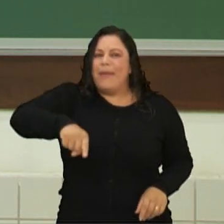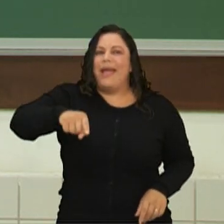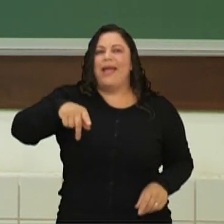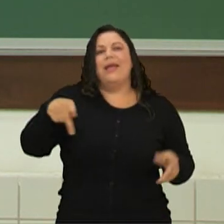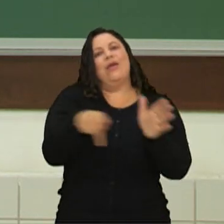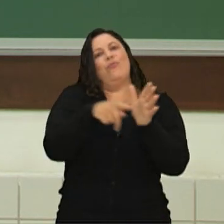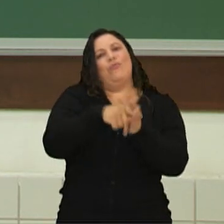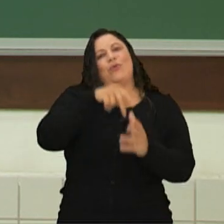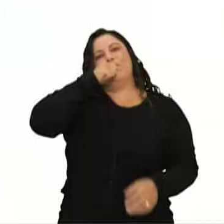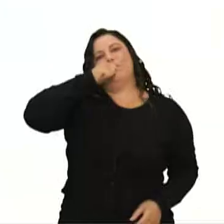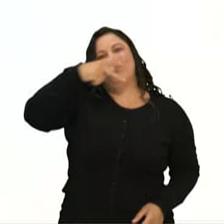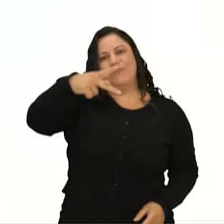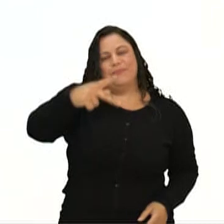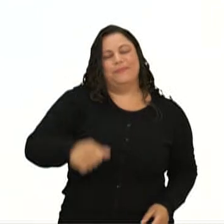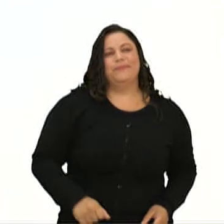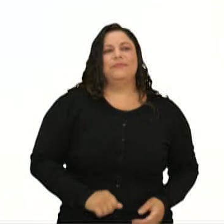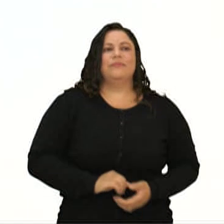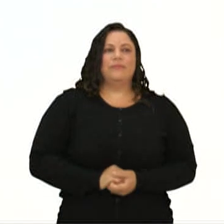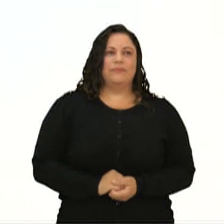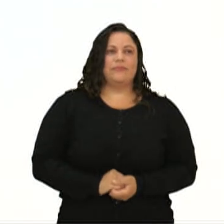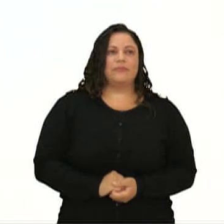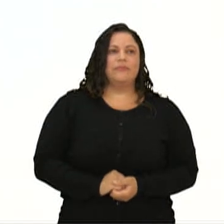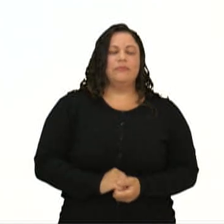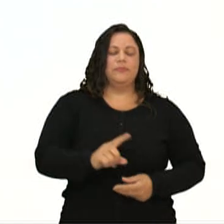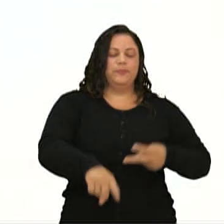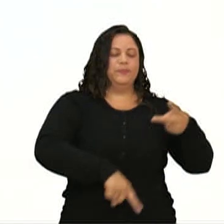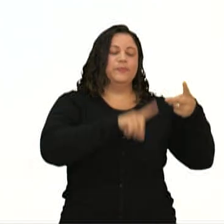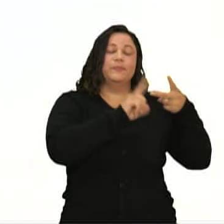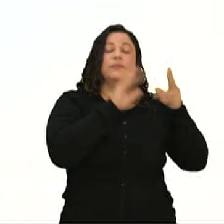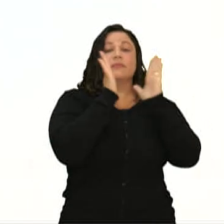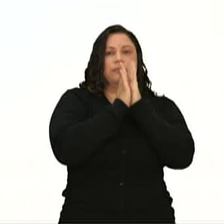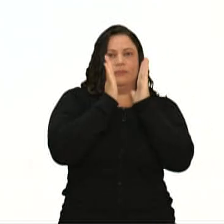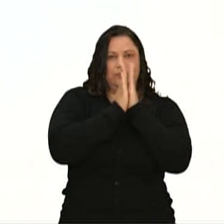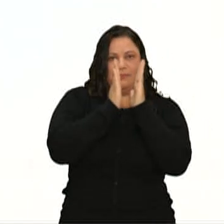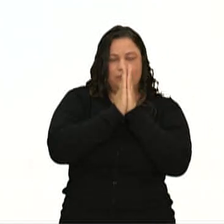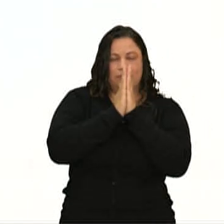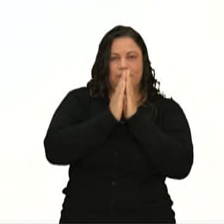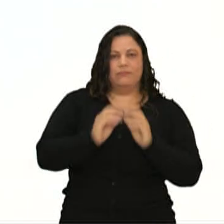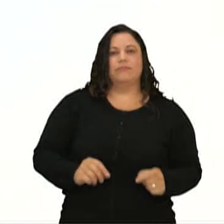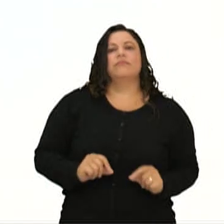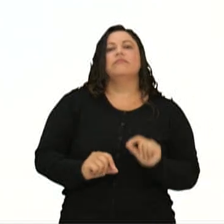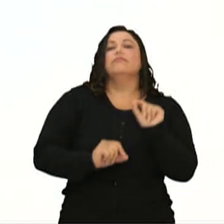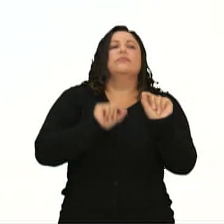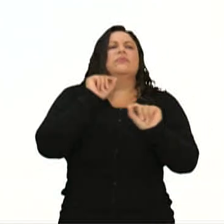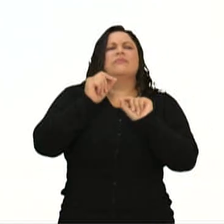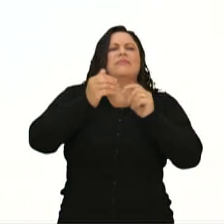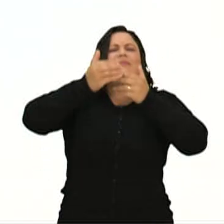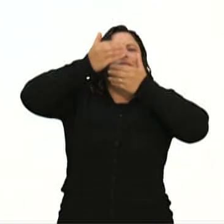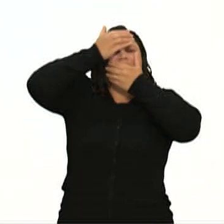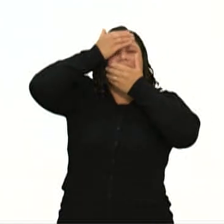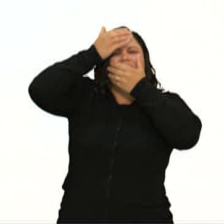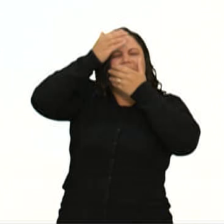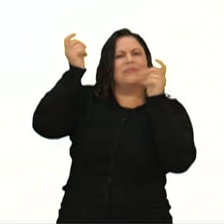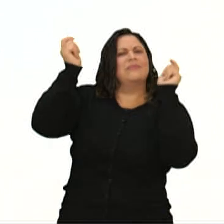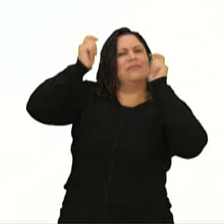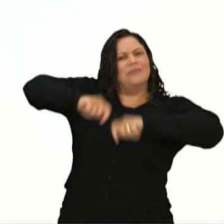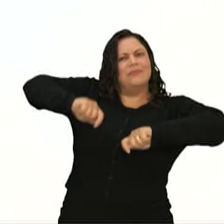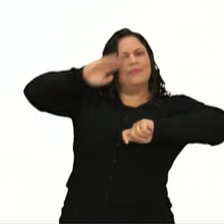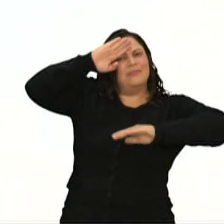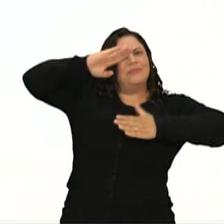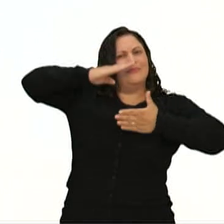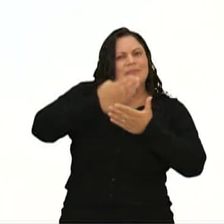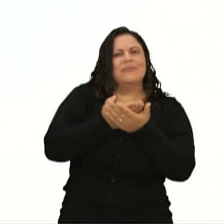A oração. O Islã requer que o fiel diga as suas preces 5 vezes por dia, antes de cada um dos